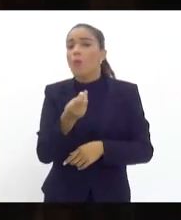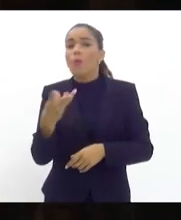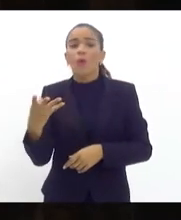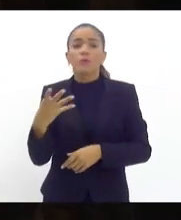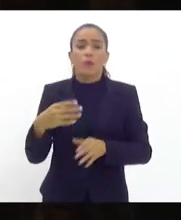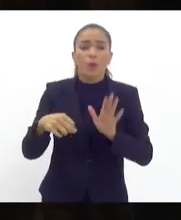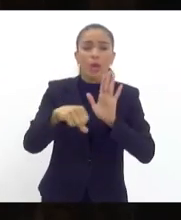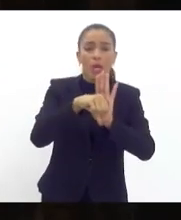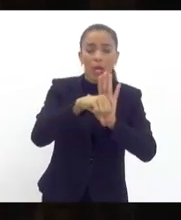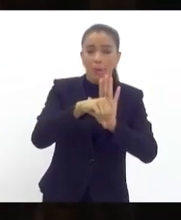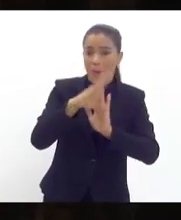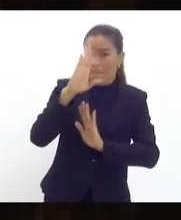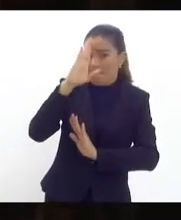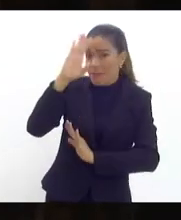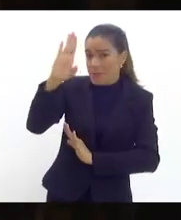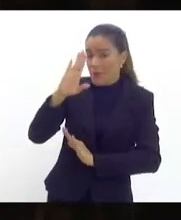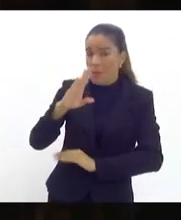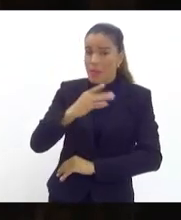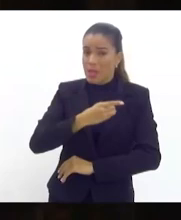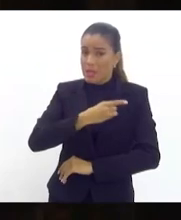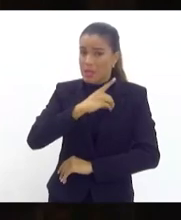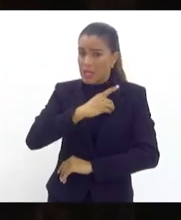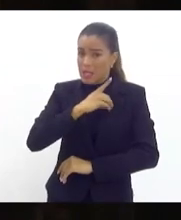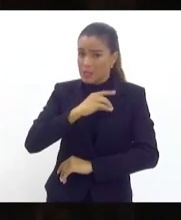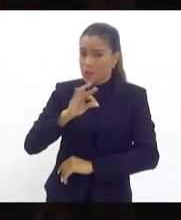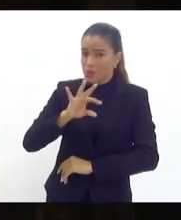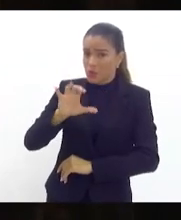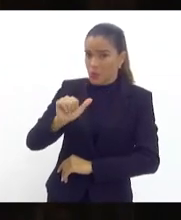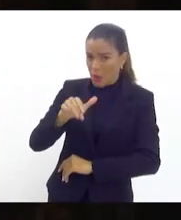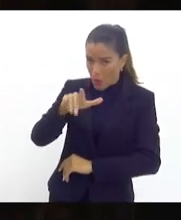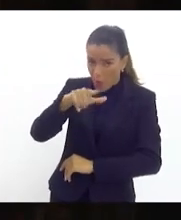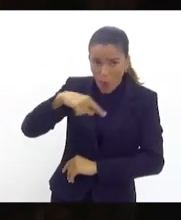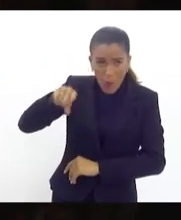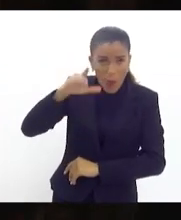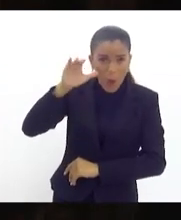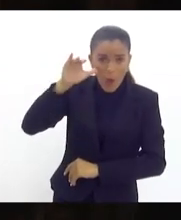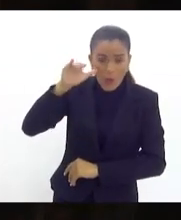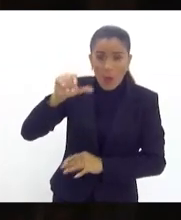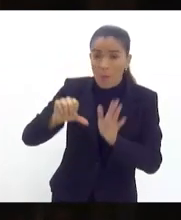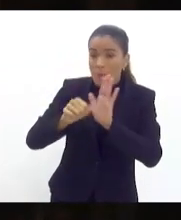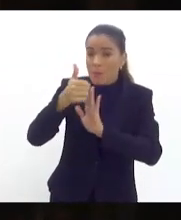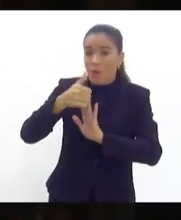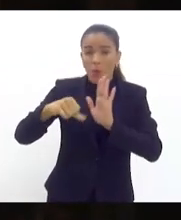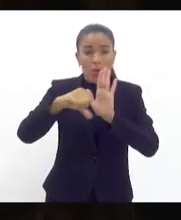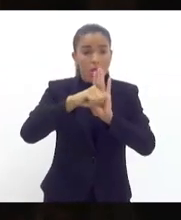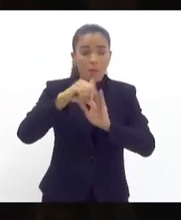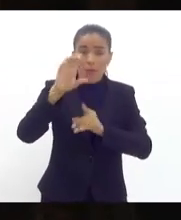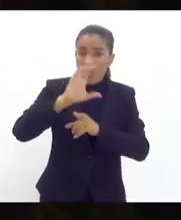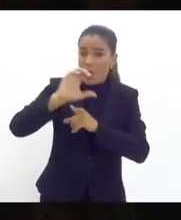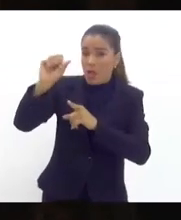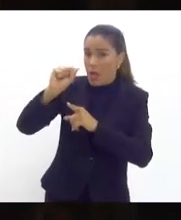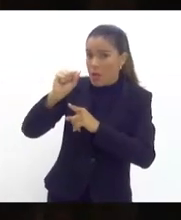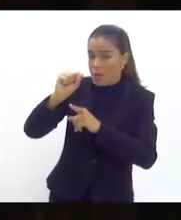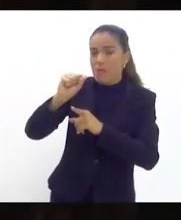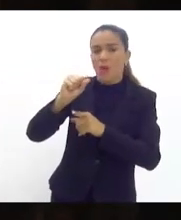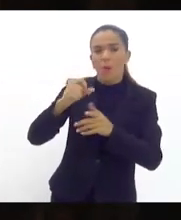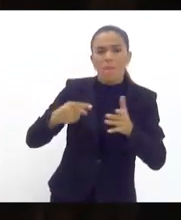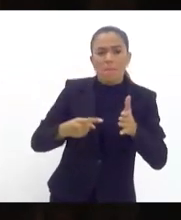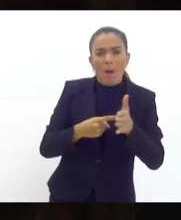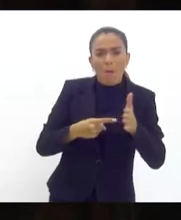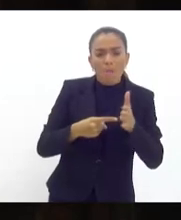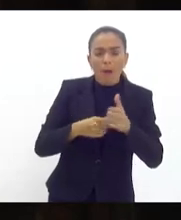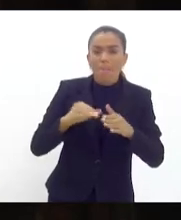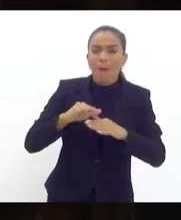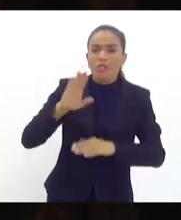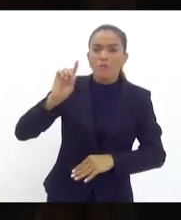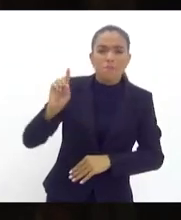crimes noticiados na Delegacia da Tijuca alguém teria curiosidade o primeiro crime campeão de denúncias mais